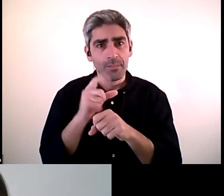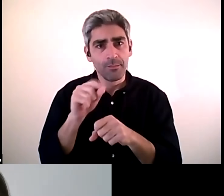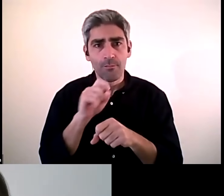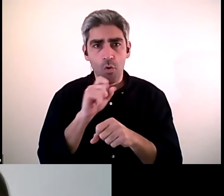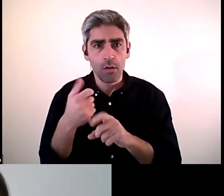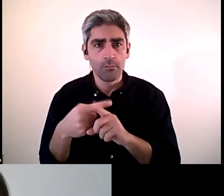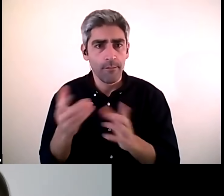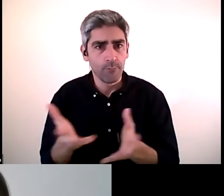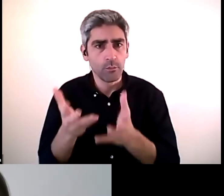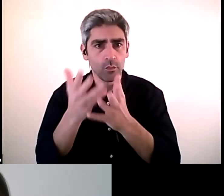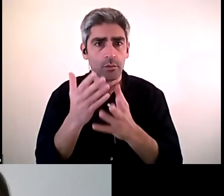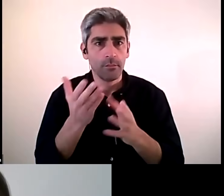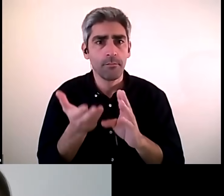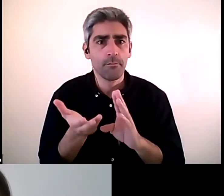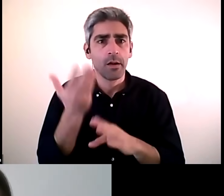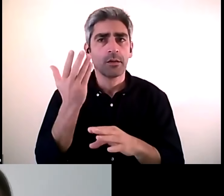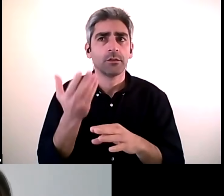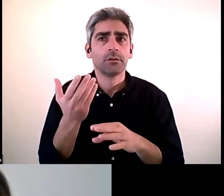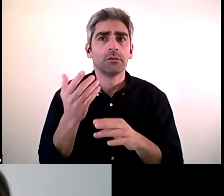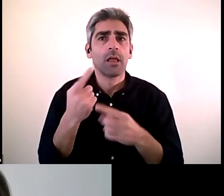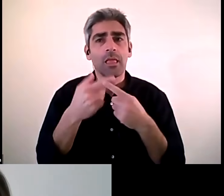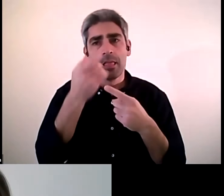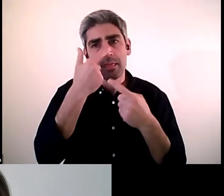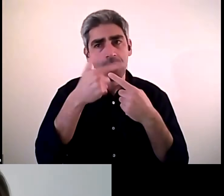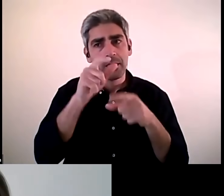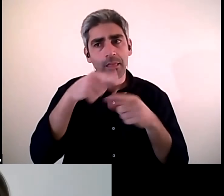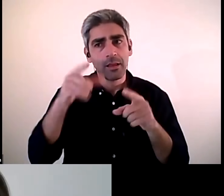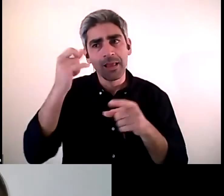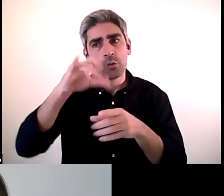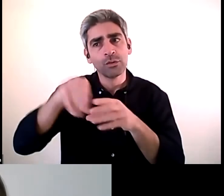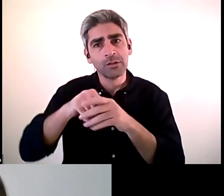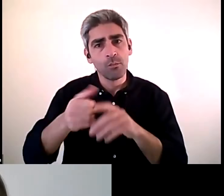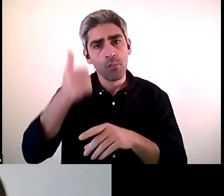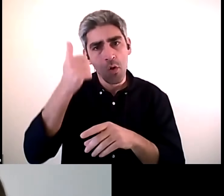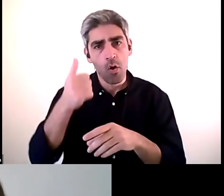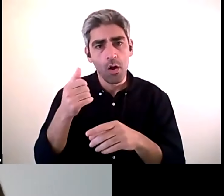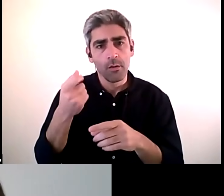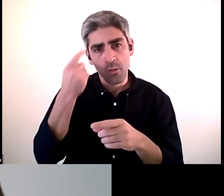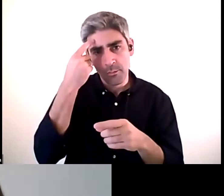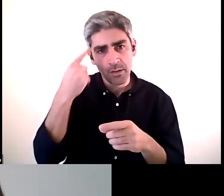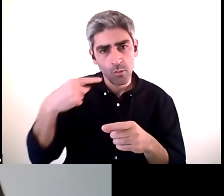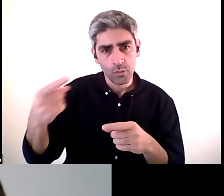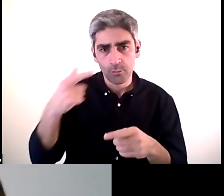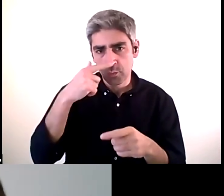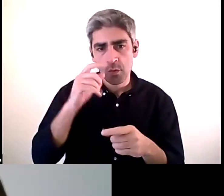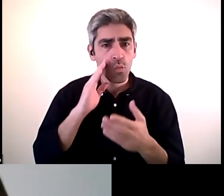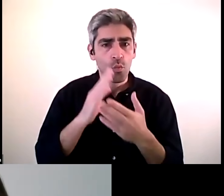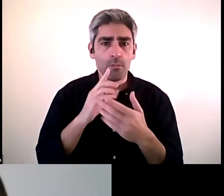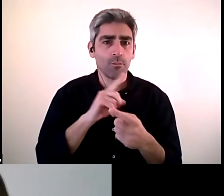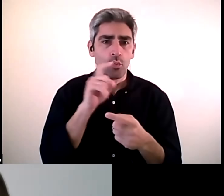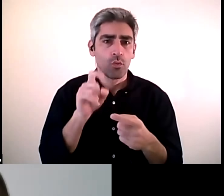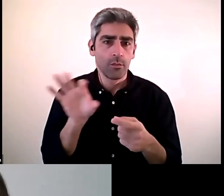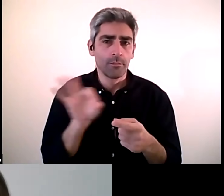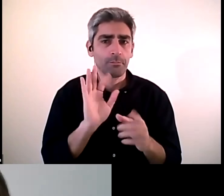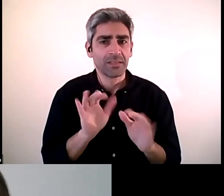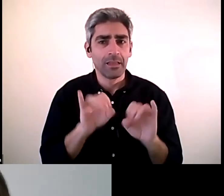ser promotor de diversidade e por isso de inclusão. Certo. Aqui uma última pergunta que nós vamos ter que